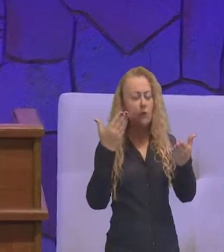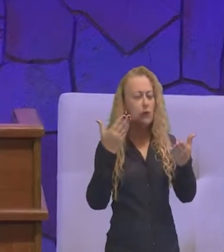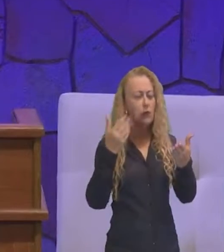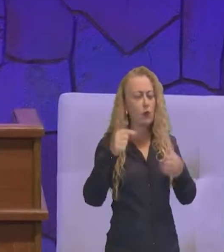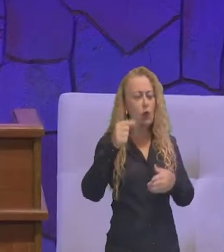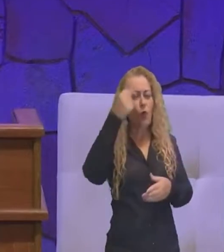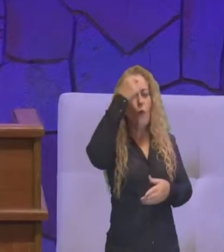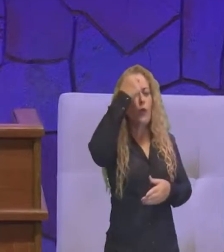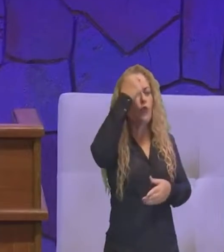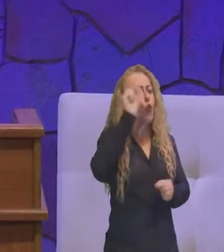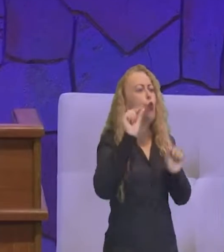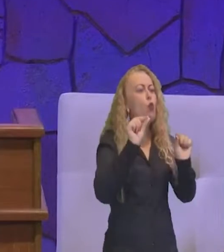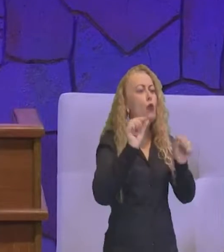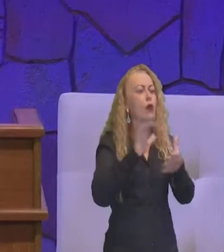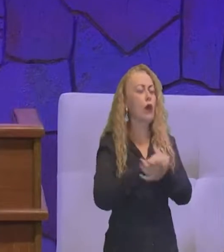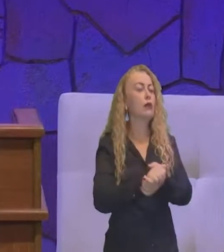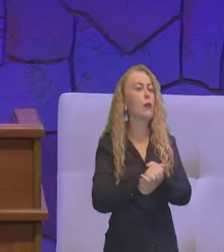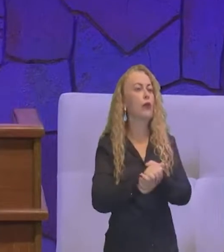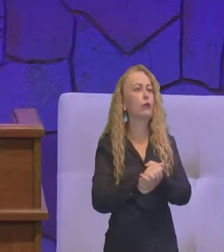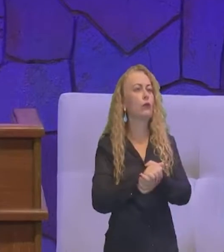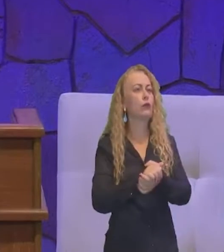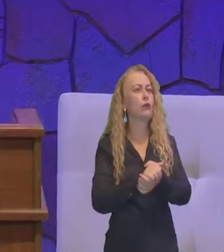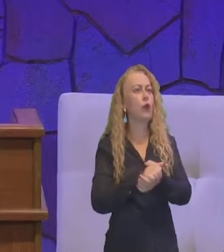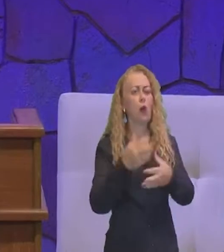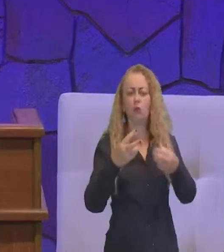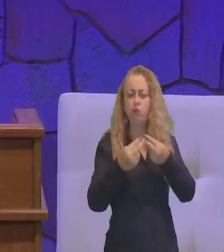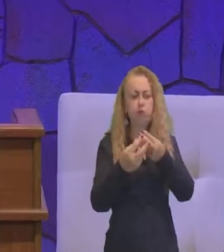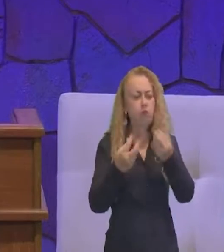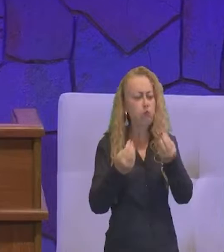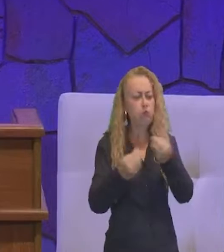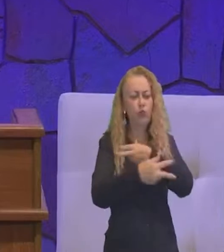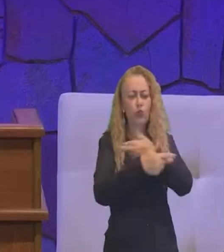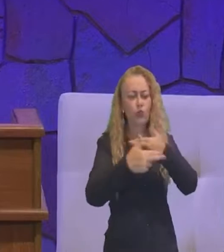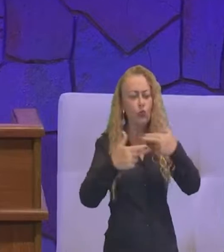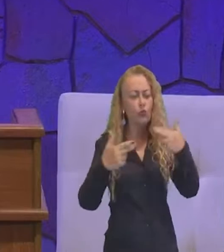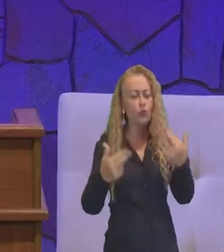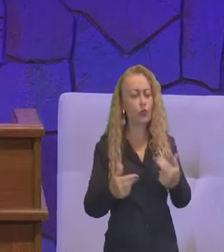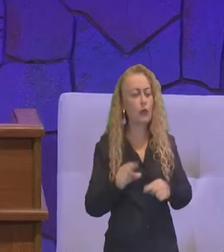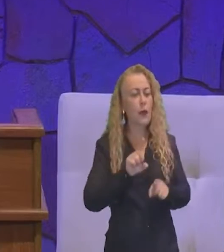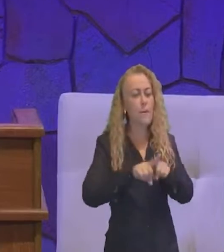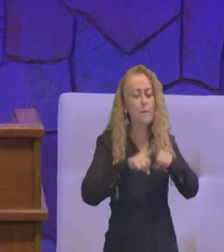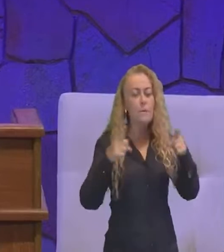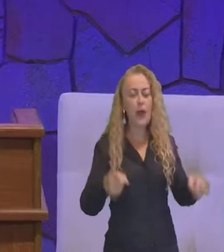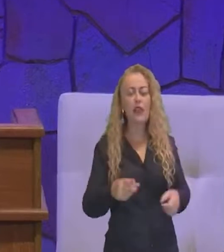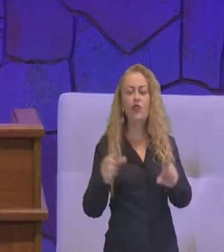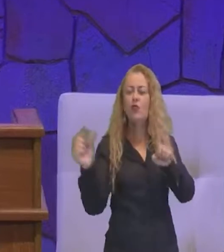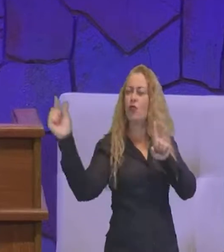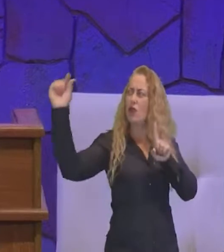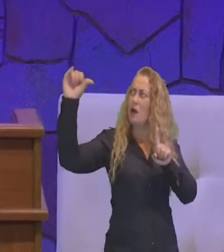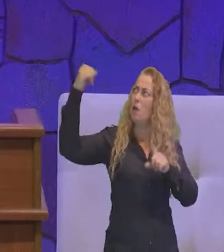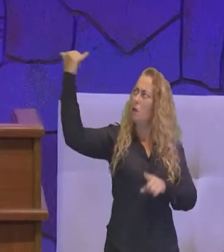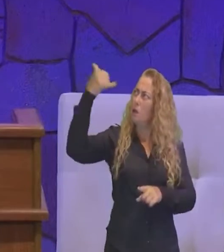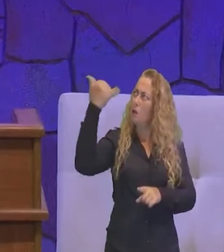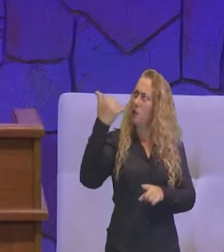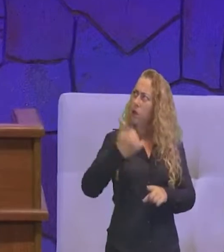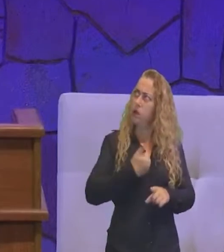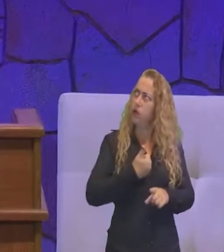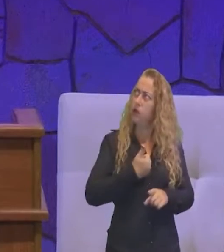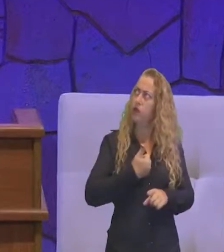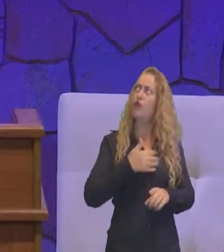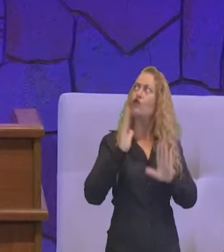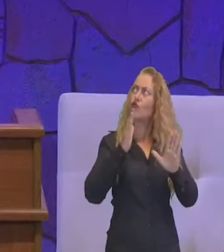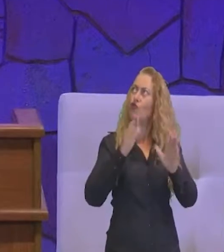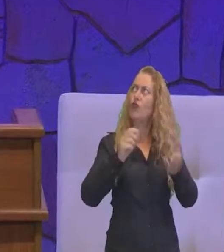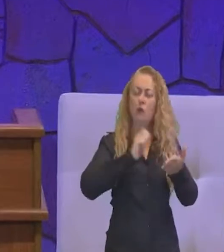relação a casamento, que são os mais variados, mas aquilo que a palavra de Deus, aquilo que a Bíblia